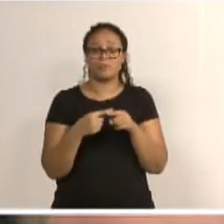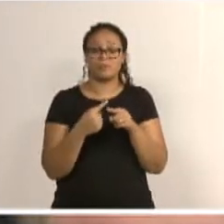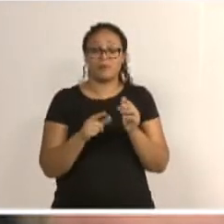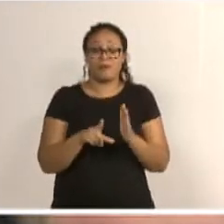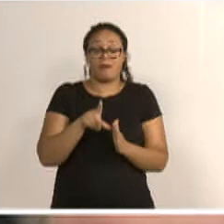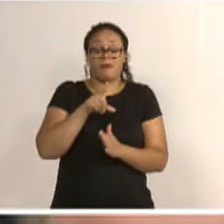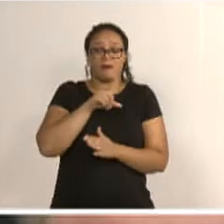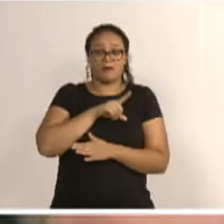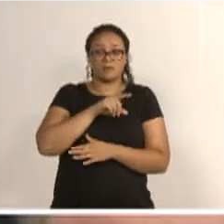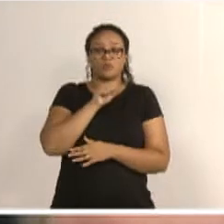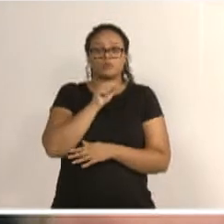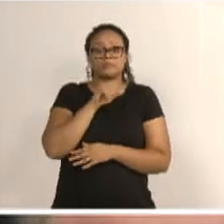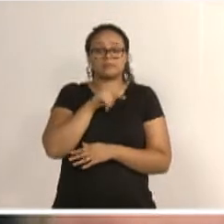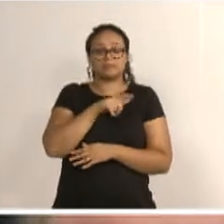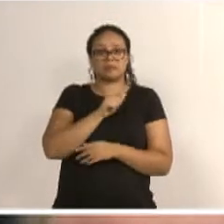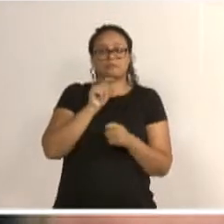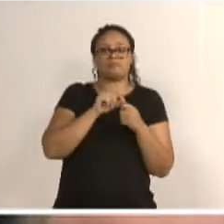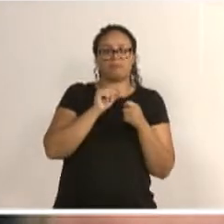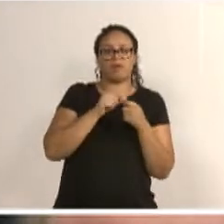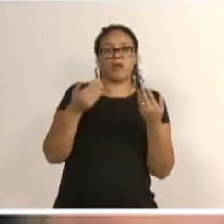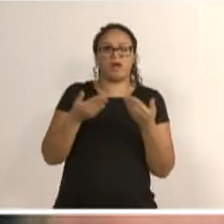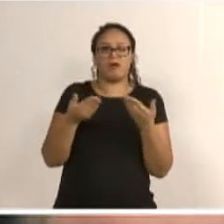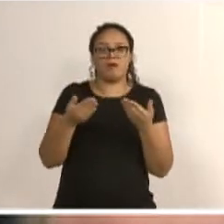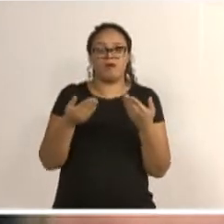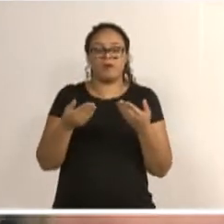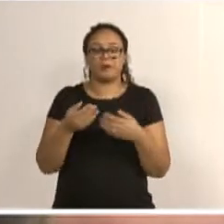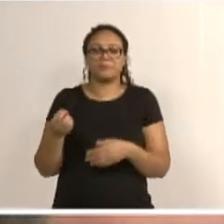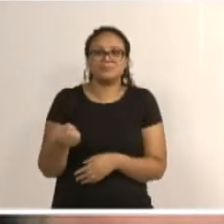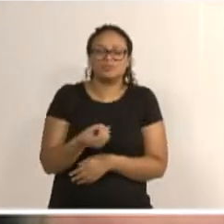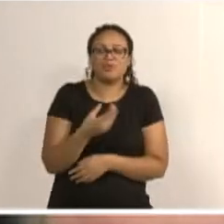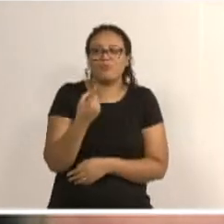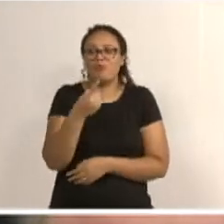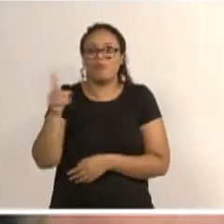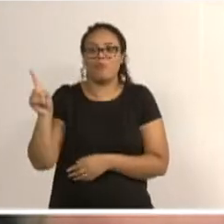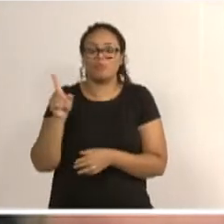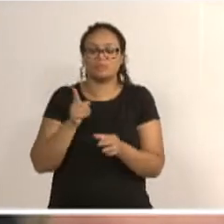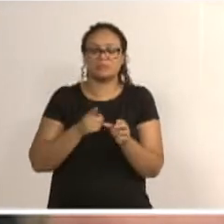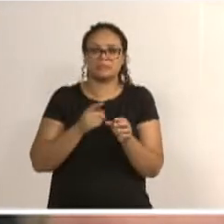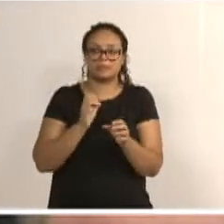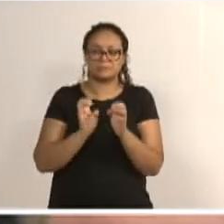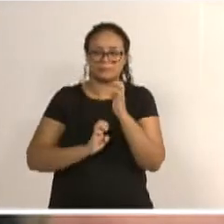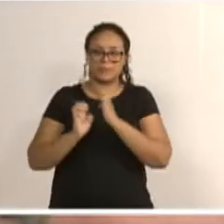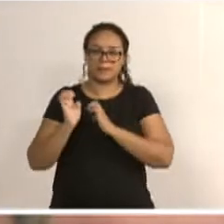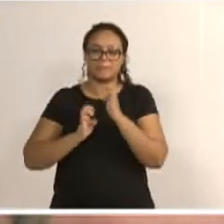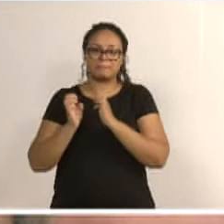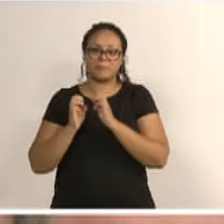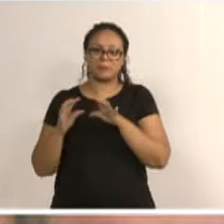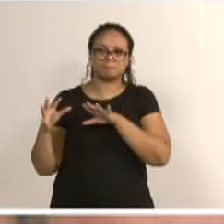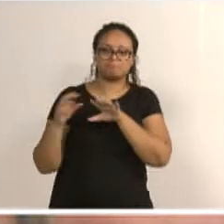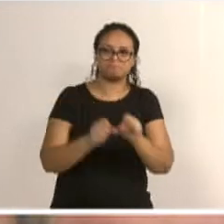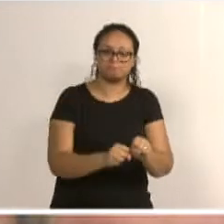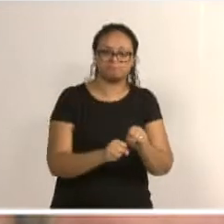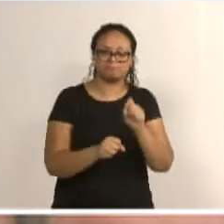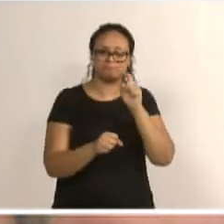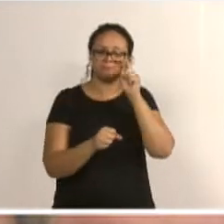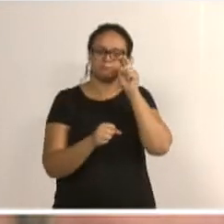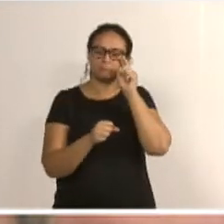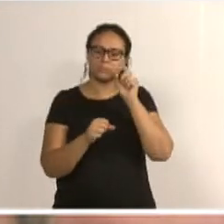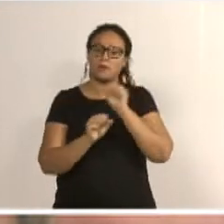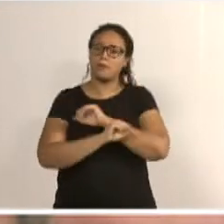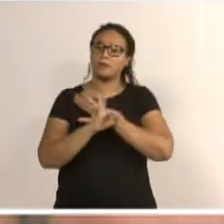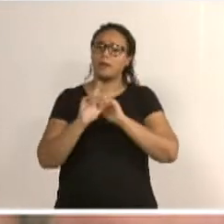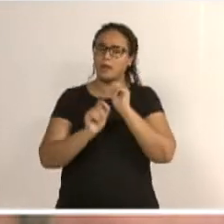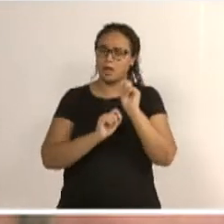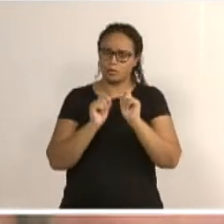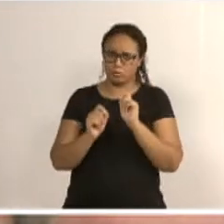consórcio fazia. Em relação a essa aglutinação Está claro que vai sair um cobrador e um motorista.